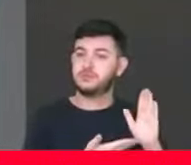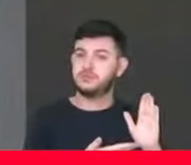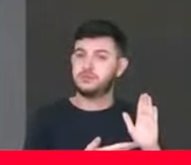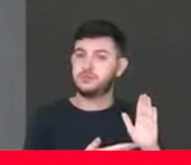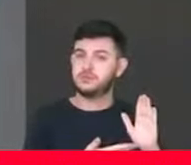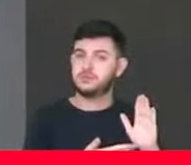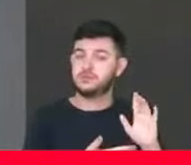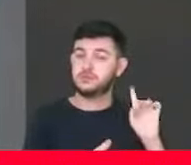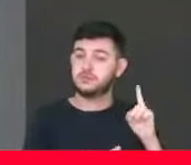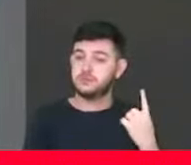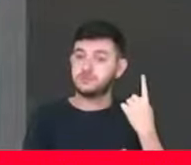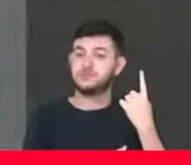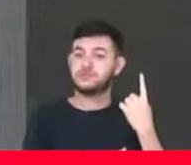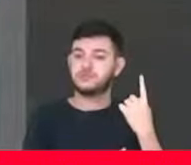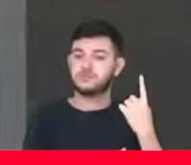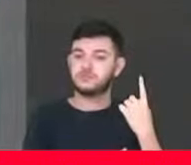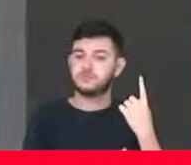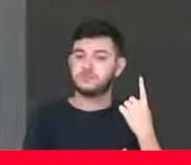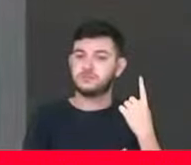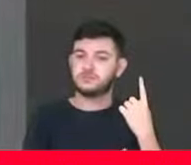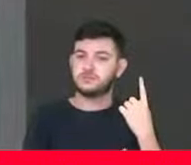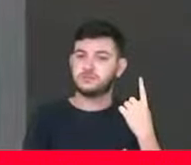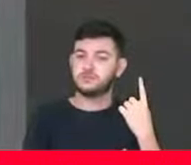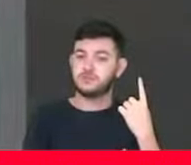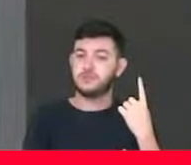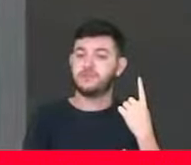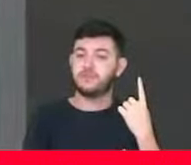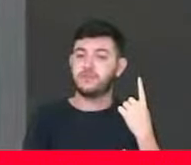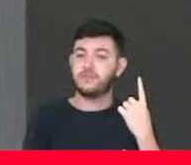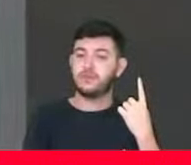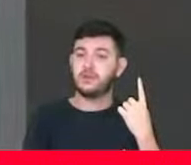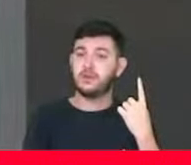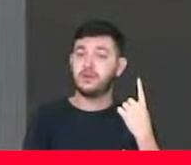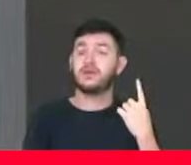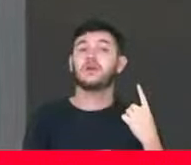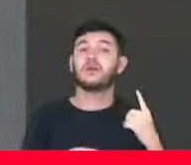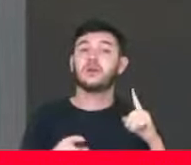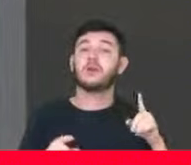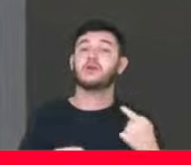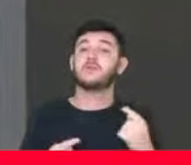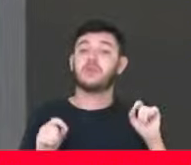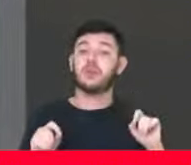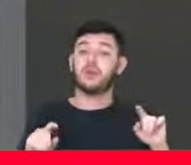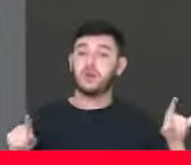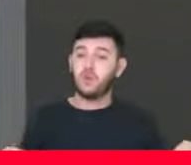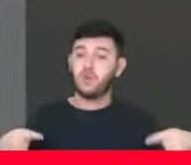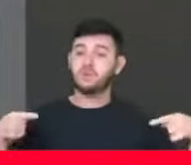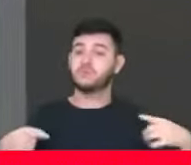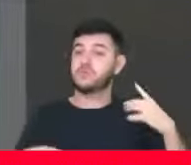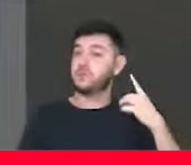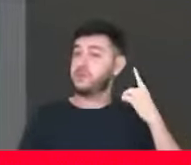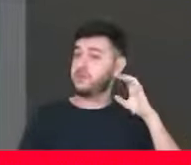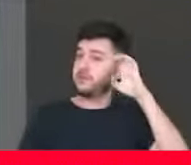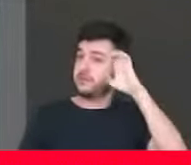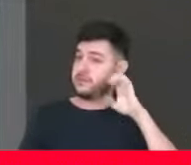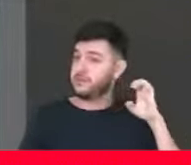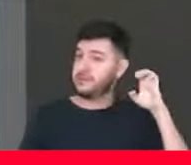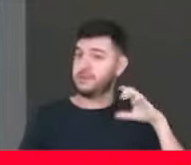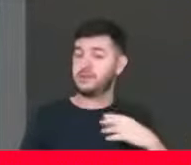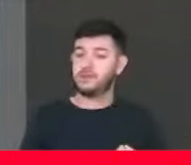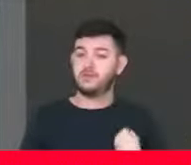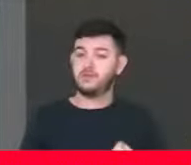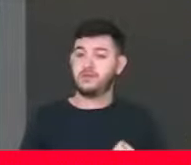E, em primeiro lugar, fazer um contraponto à deputada relatora Érica Cocai, que ainda há pouco subiu àquela